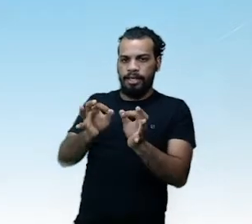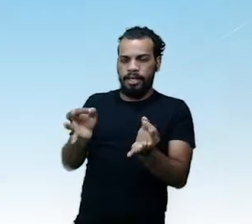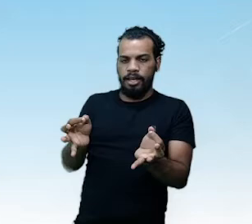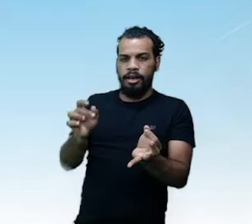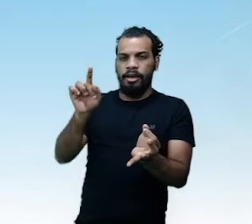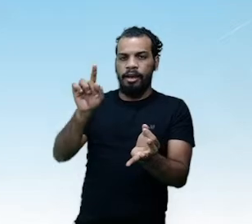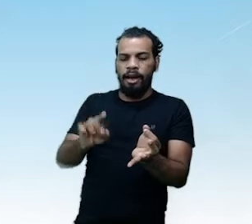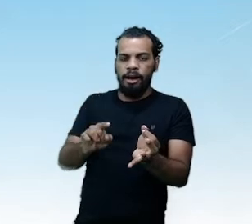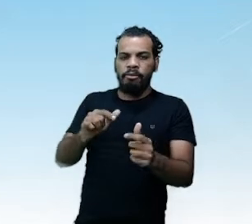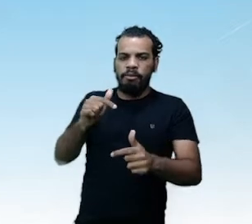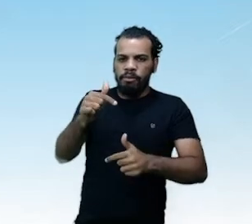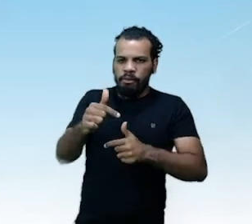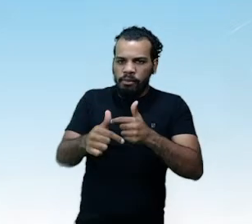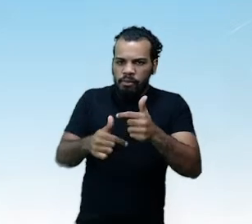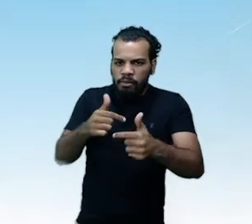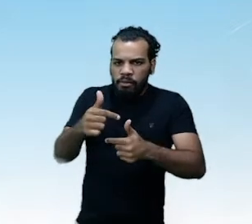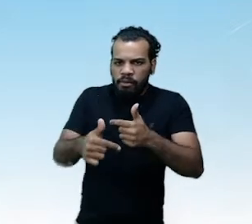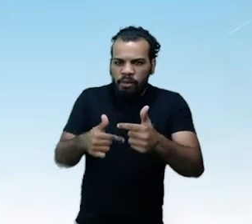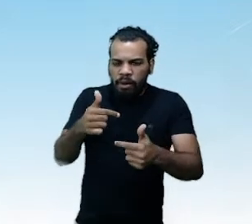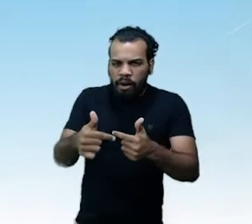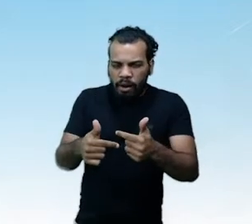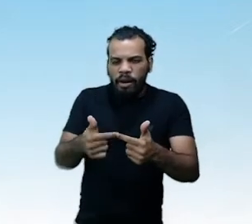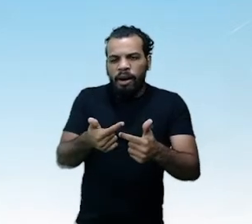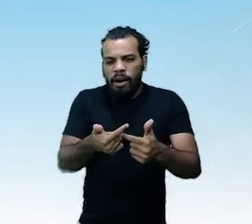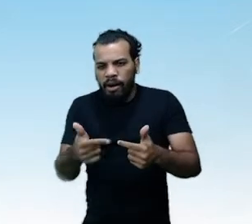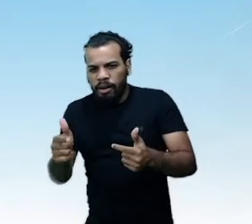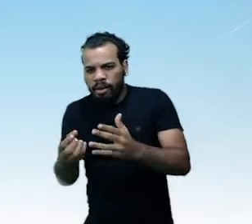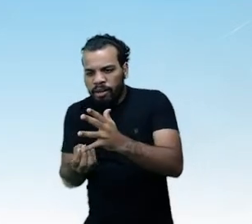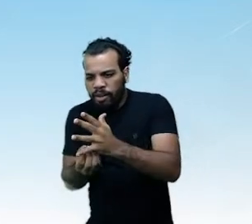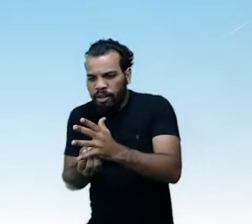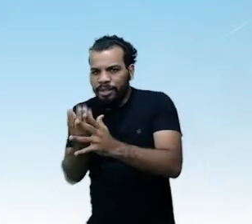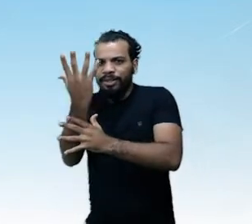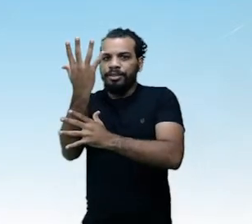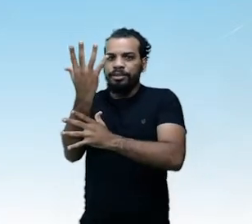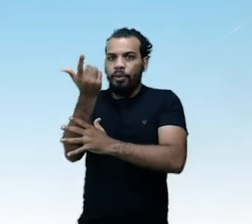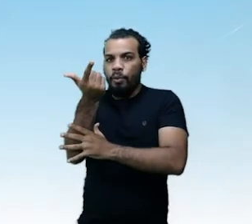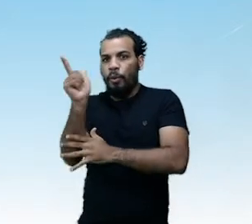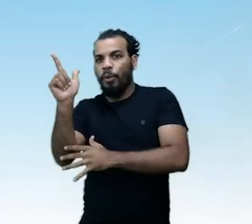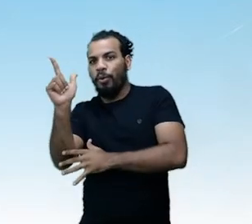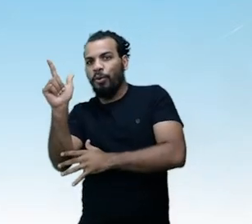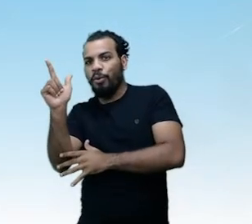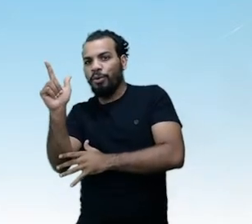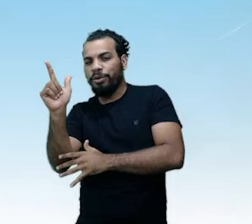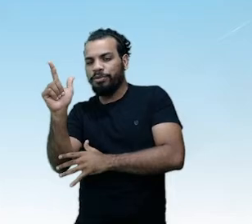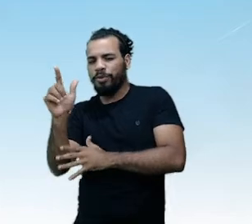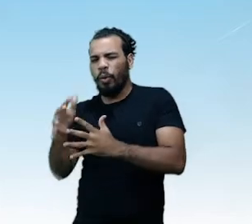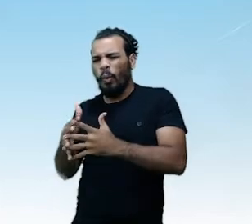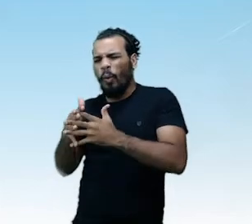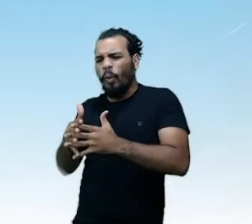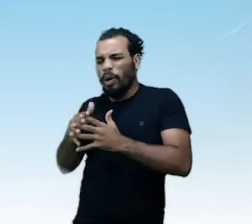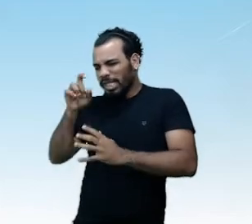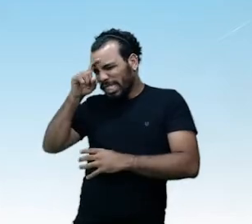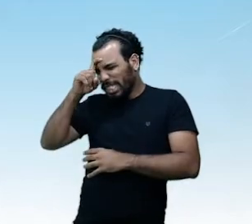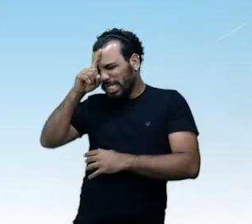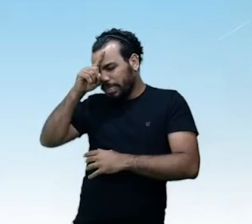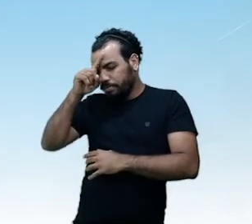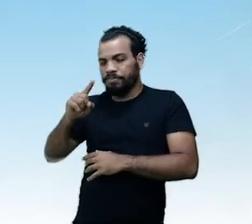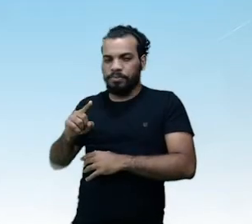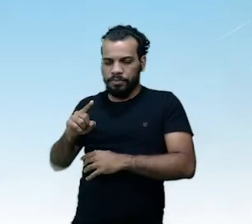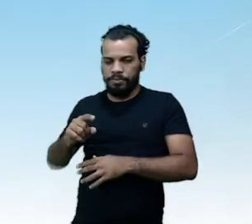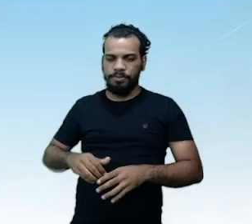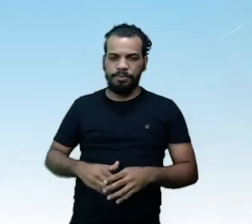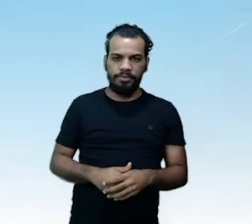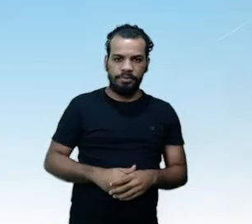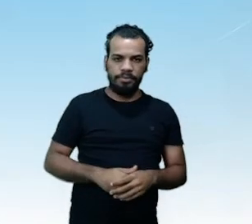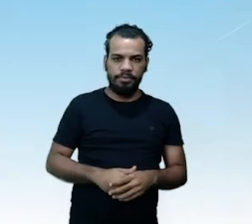do funcionamento de qualquer outro dispositivo mecânico que seja mais complexo. Apesar aí da